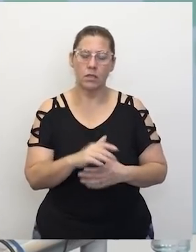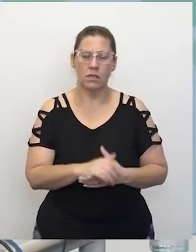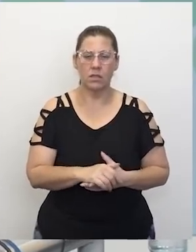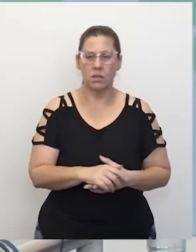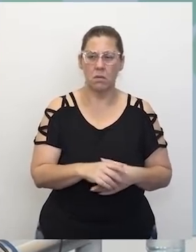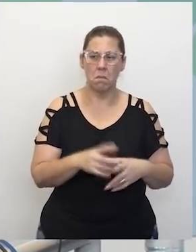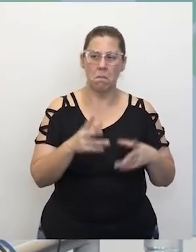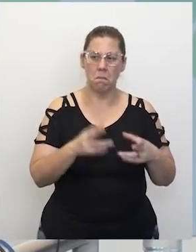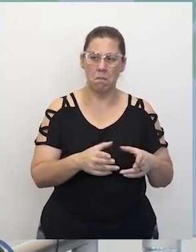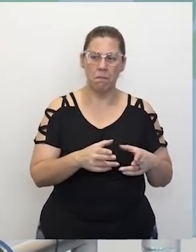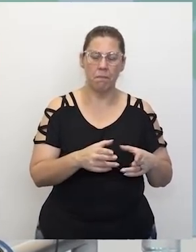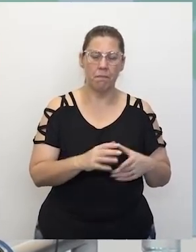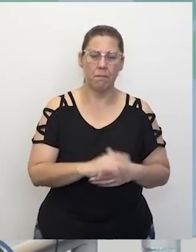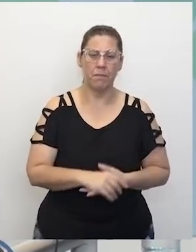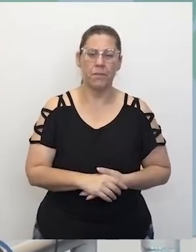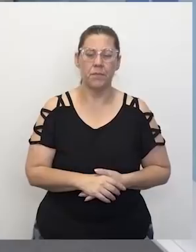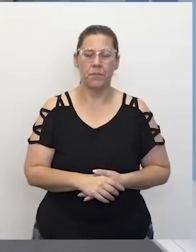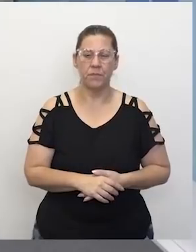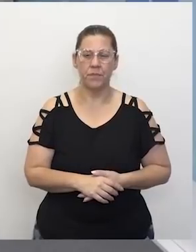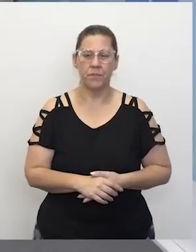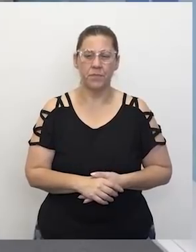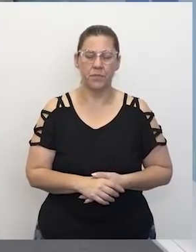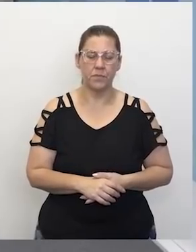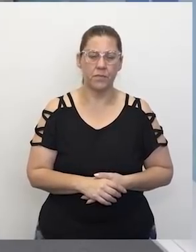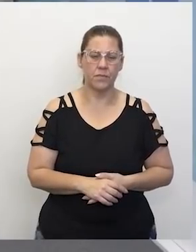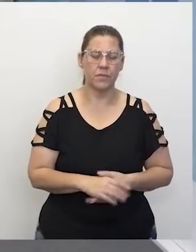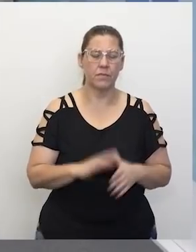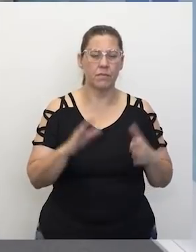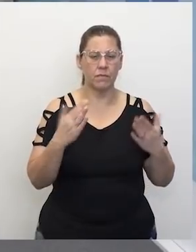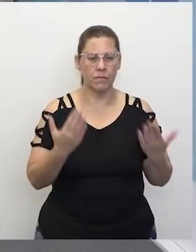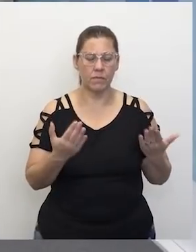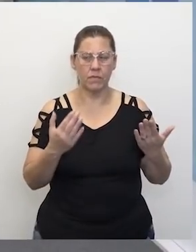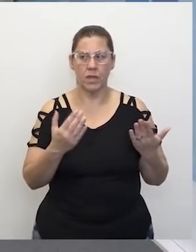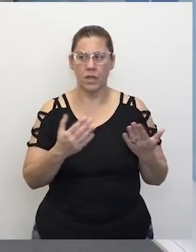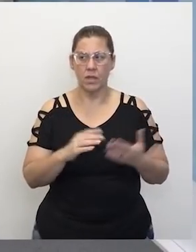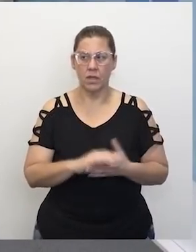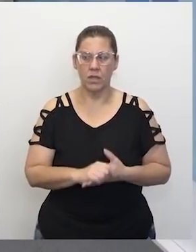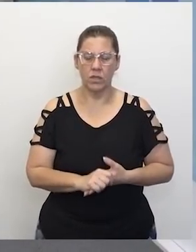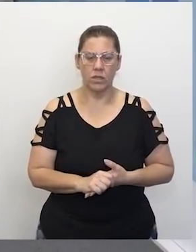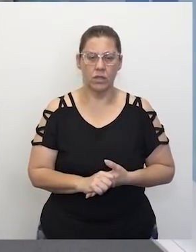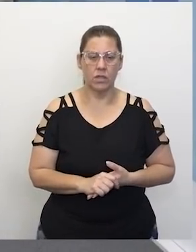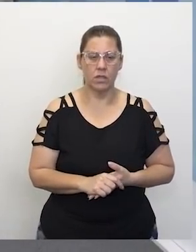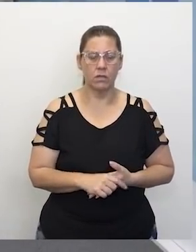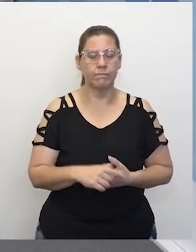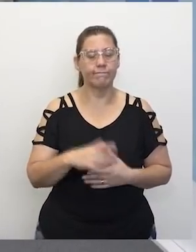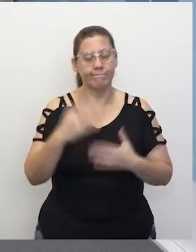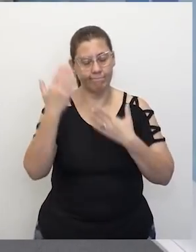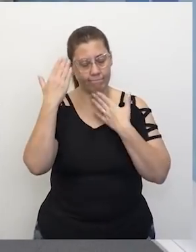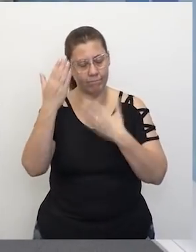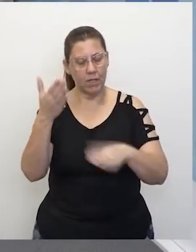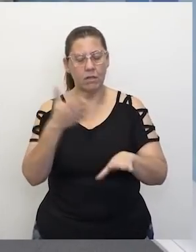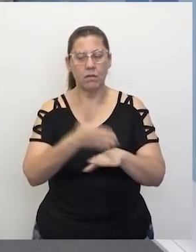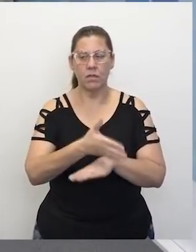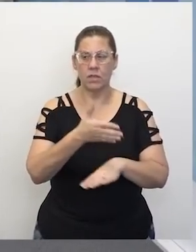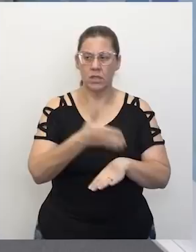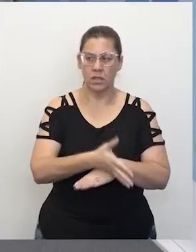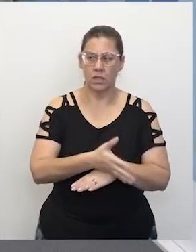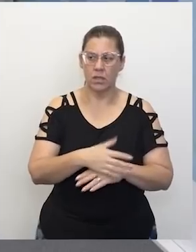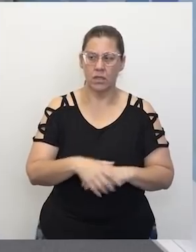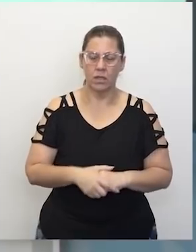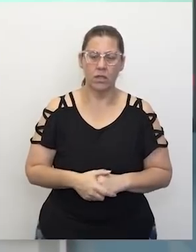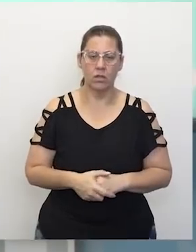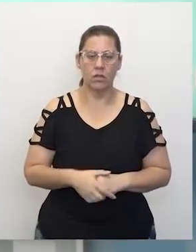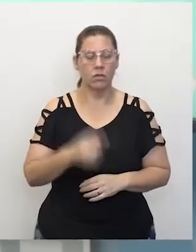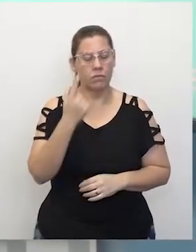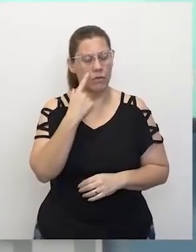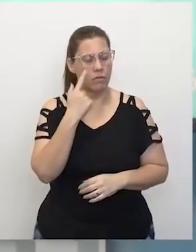se reunir. Né? É legal. Exato. É estratégia, né? Muito Boa. bem. Valeu, Marina. Obrigada aí pela contribuição. Então, olha lá, vou fazer